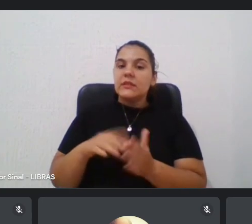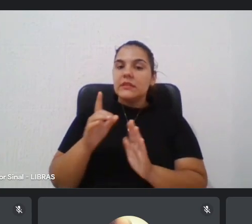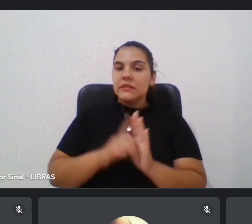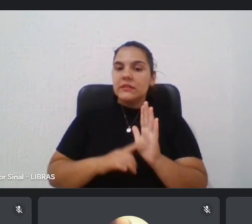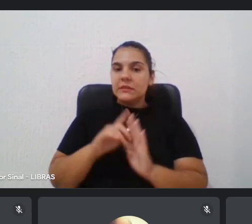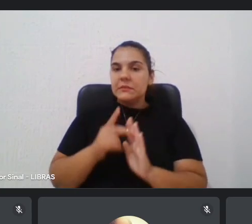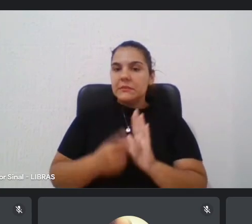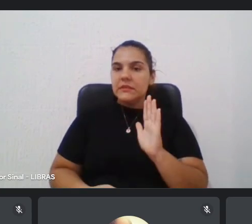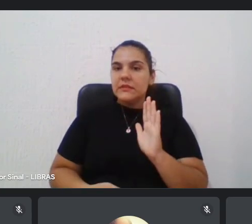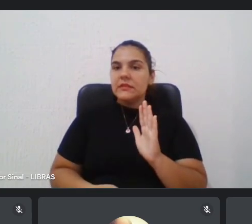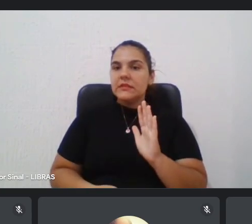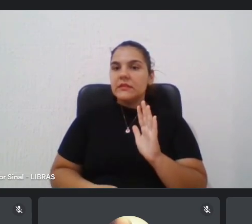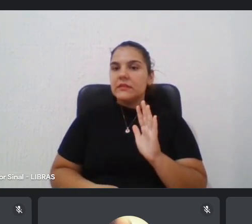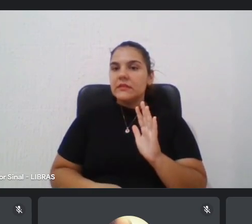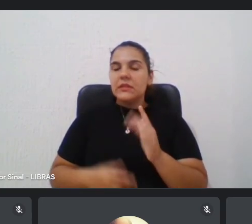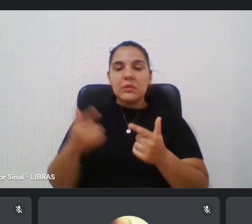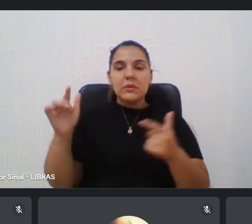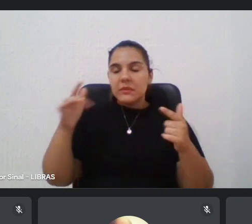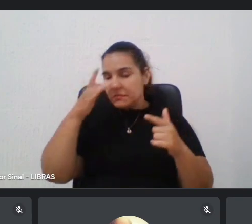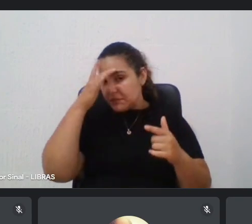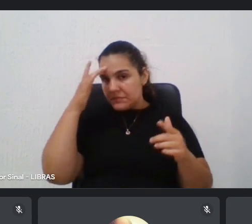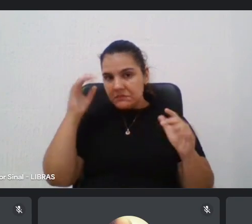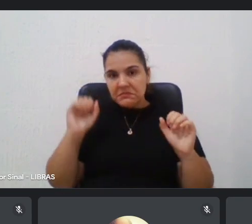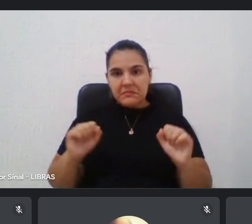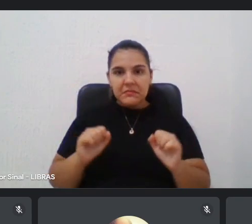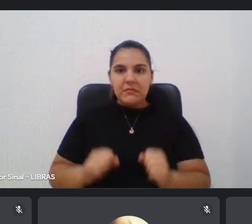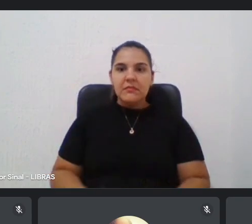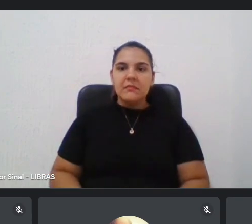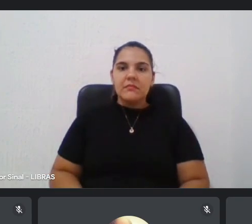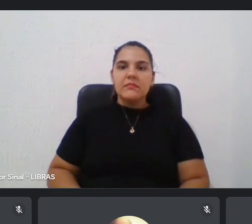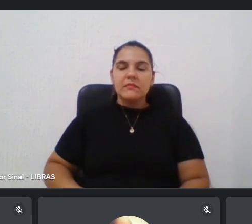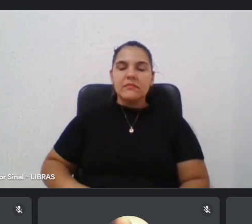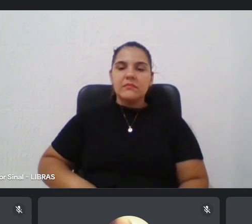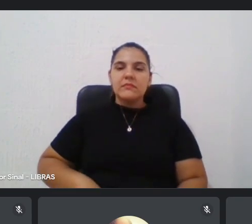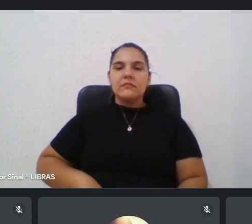quiser. Juízo Torrado já esteve com a gente em reunião.